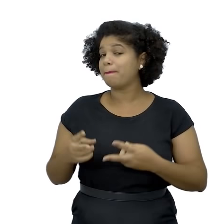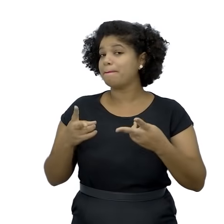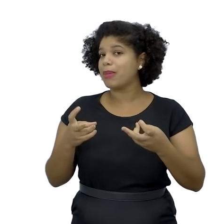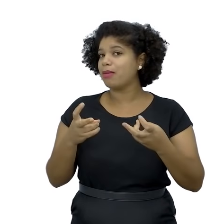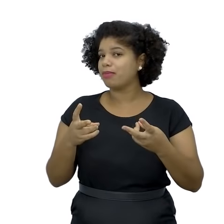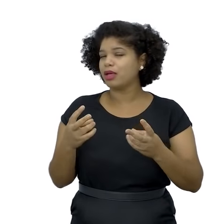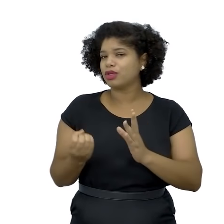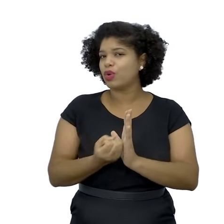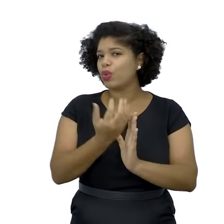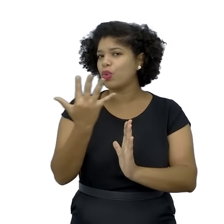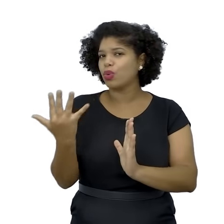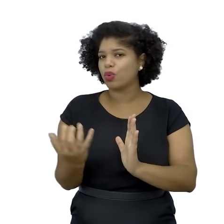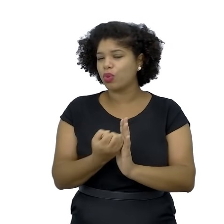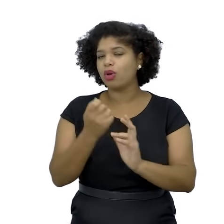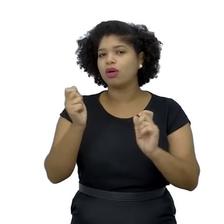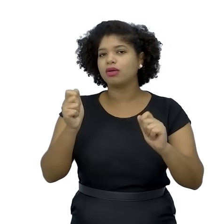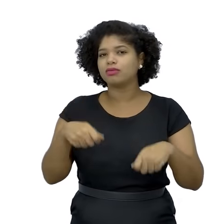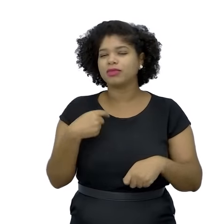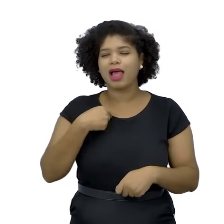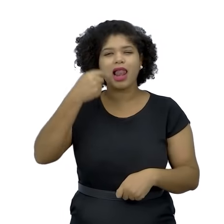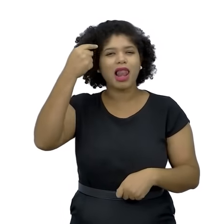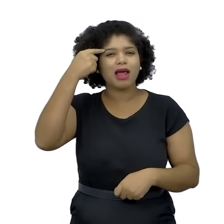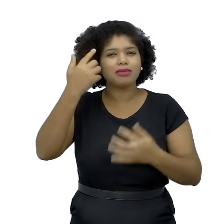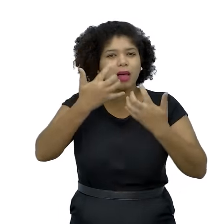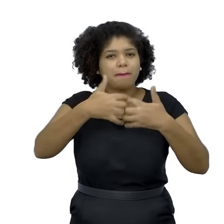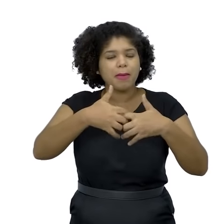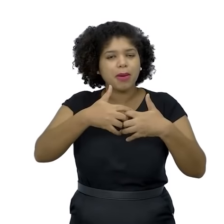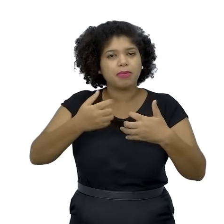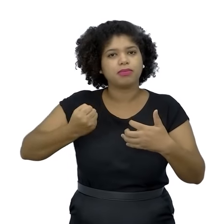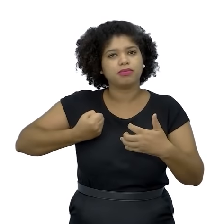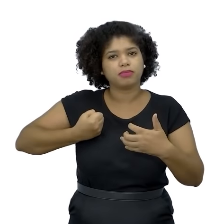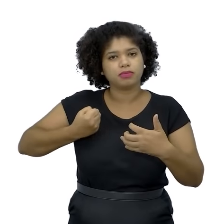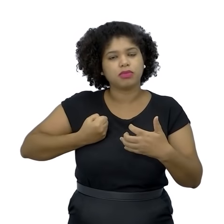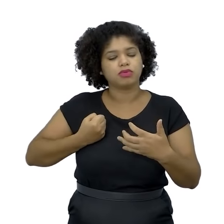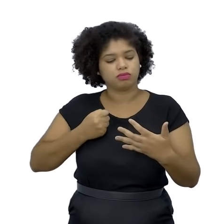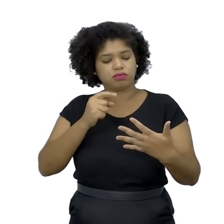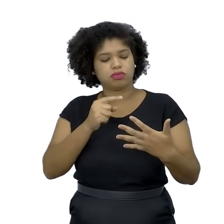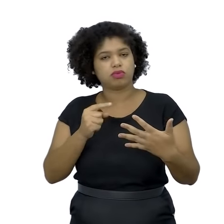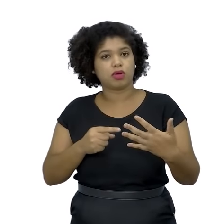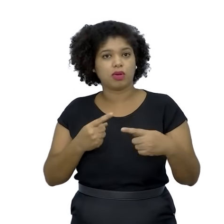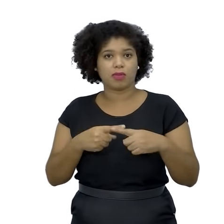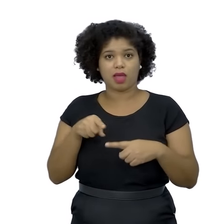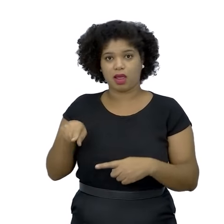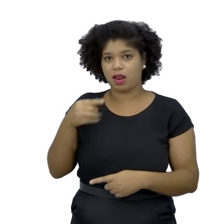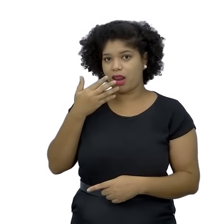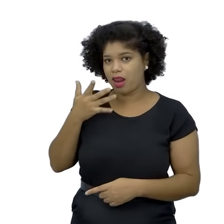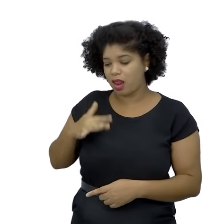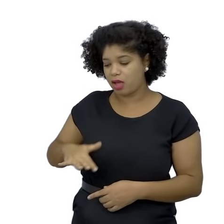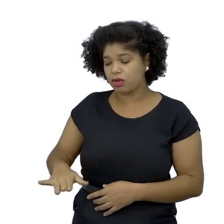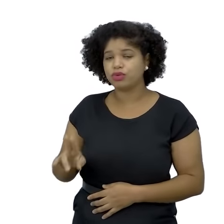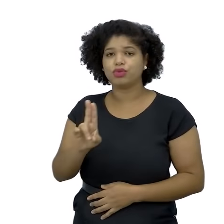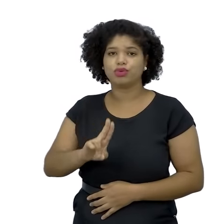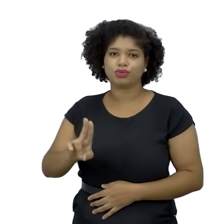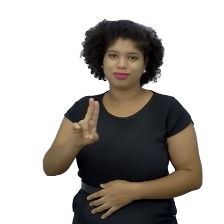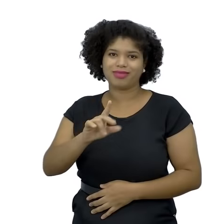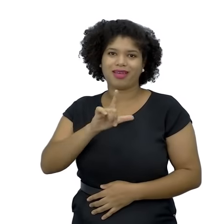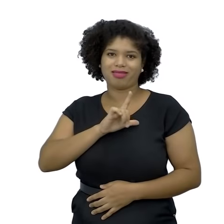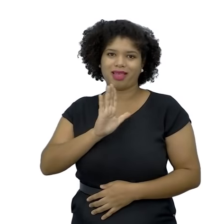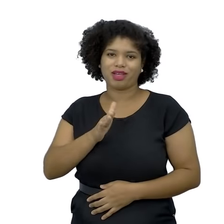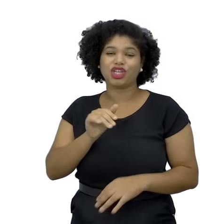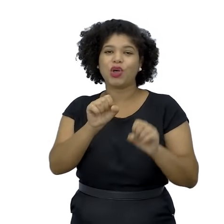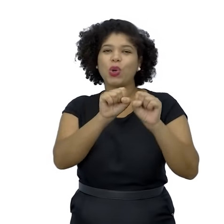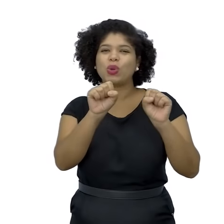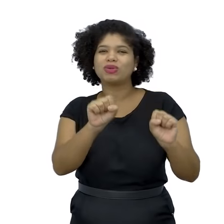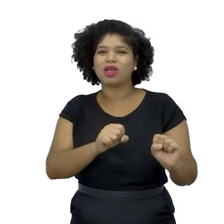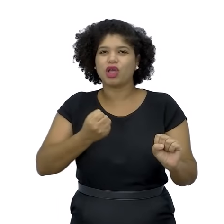ela permite a matematização da numeração que as crianças utilizam, né, no sistema aí, nosso